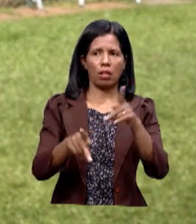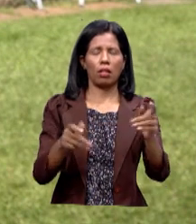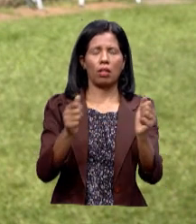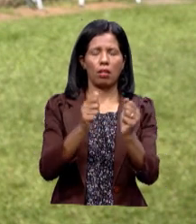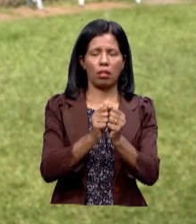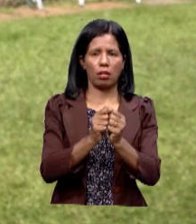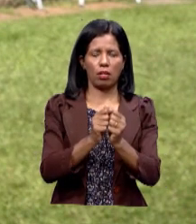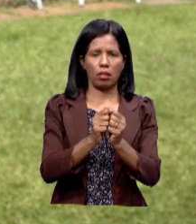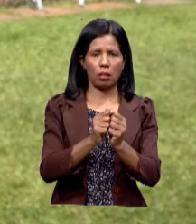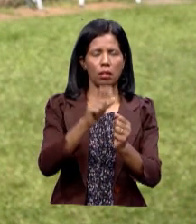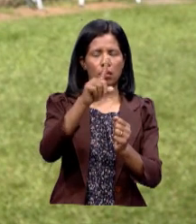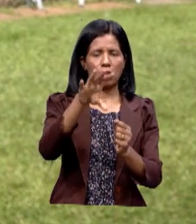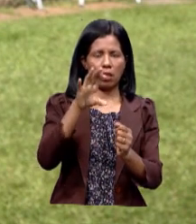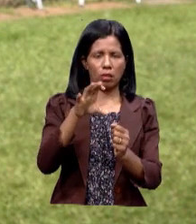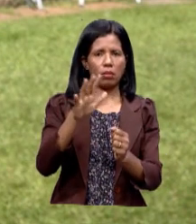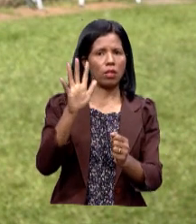atus lima.